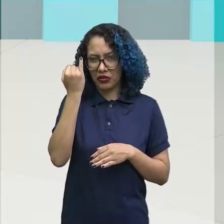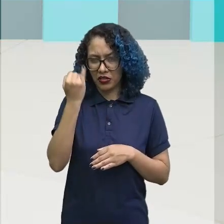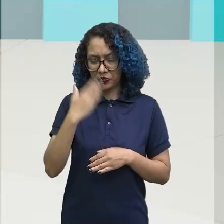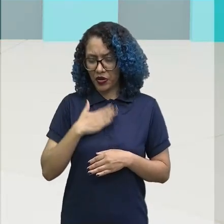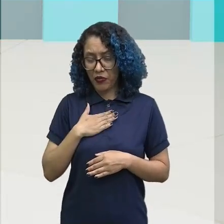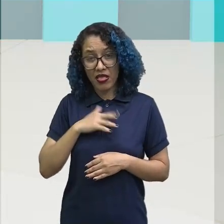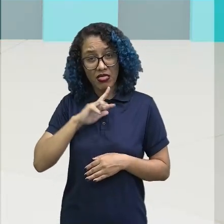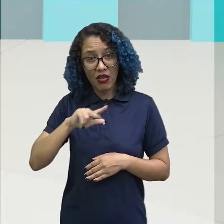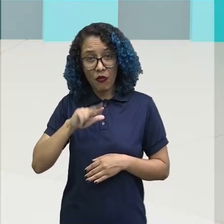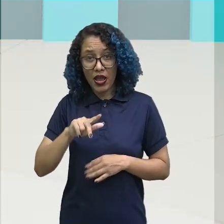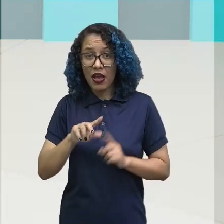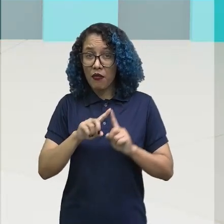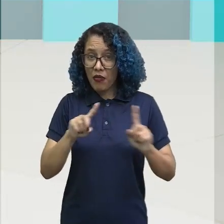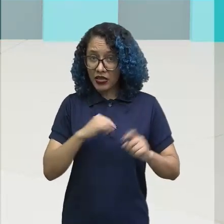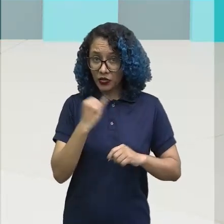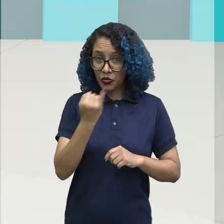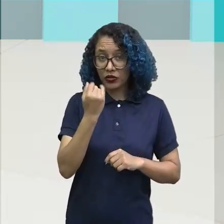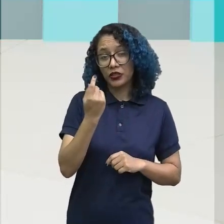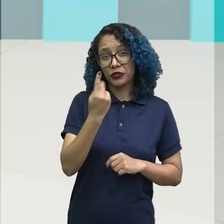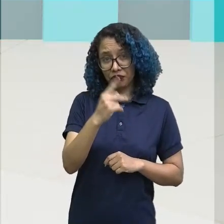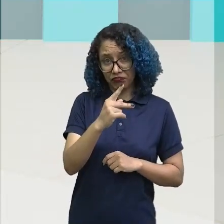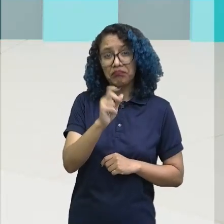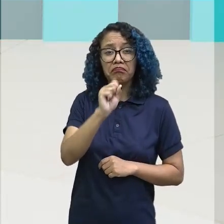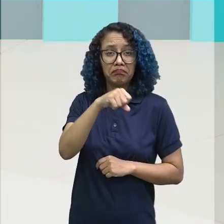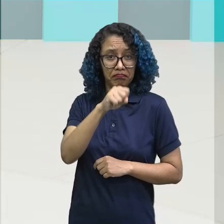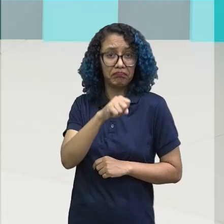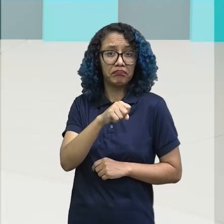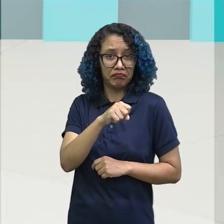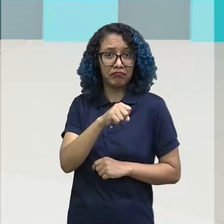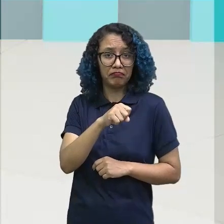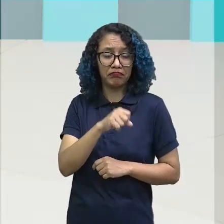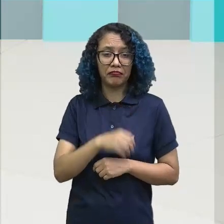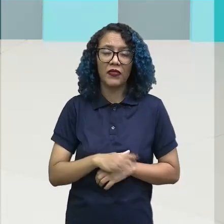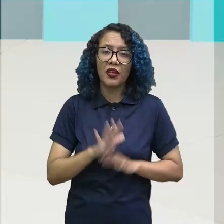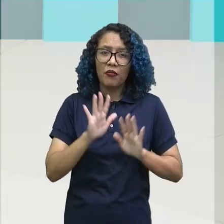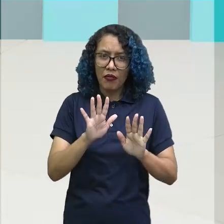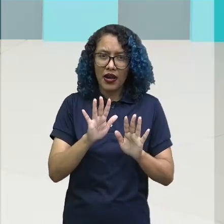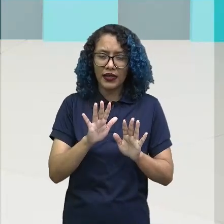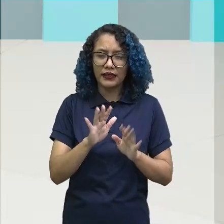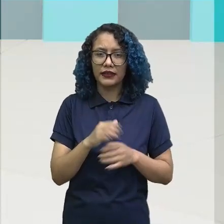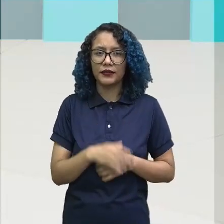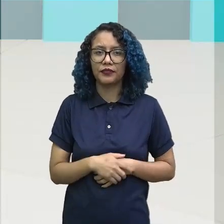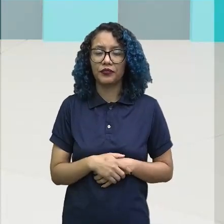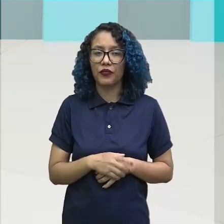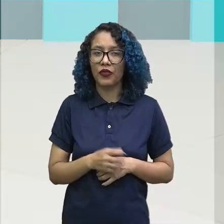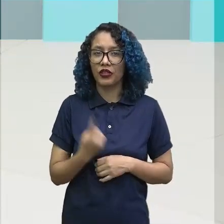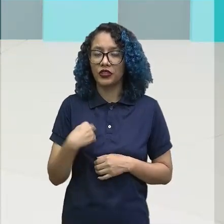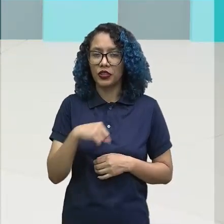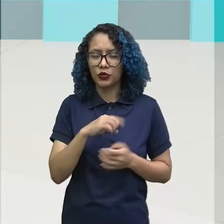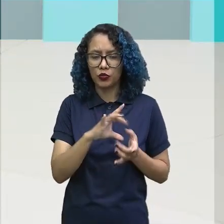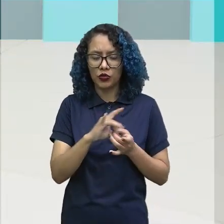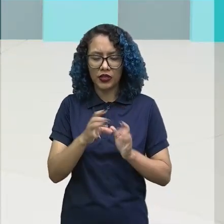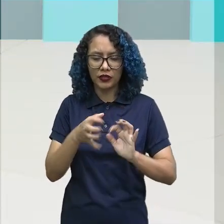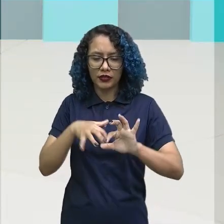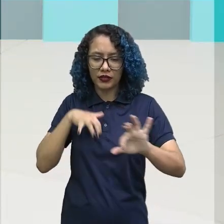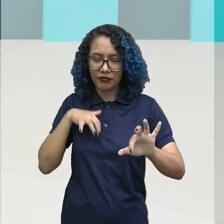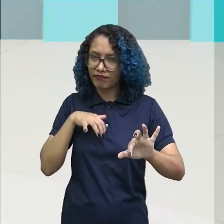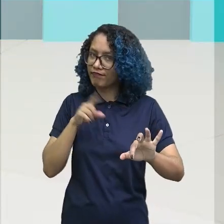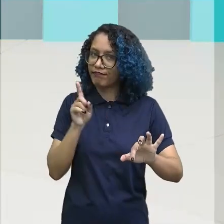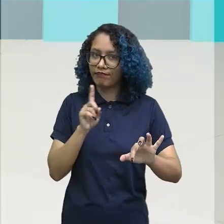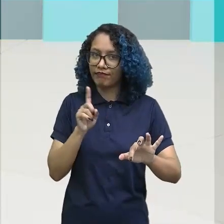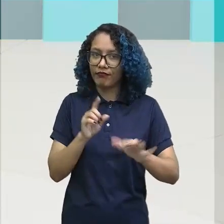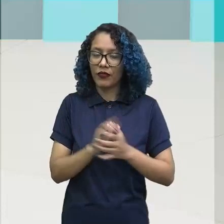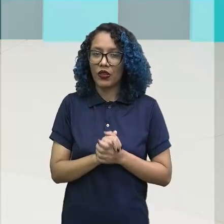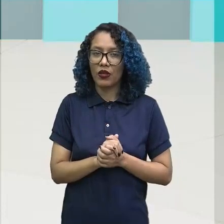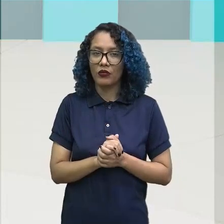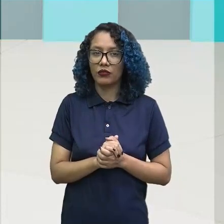muito importante para você. E lembra que eu falei que nós não estamos separados desse contexto, de tudo ao nosso redor,